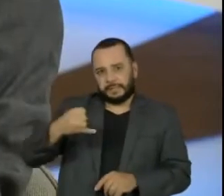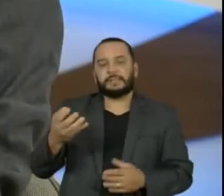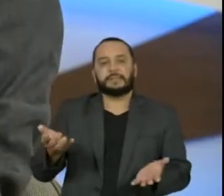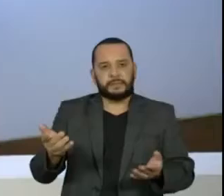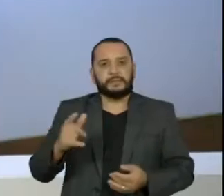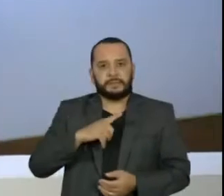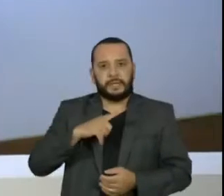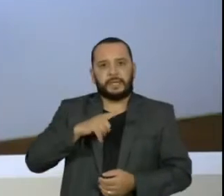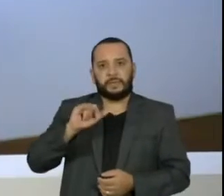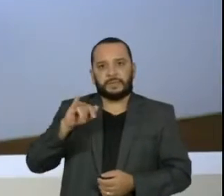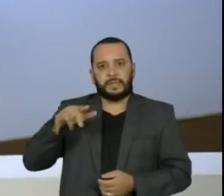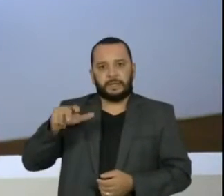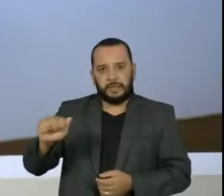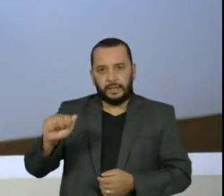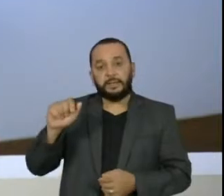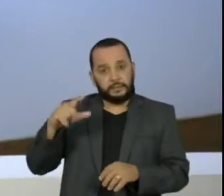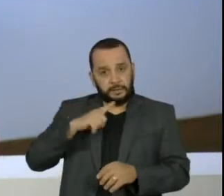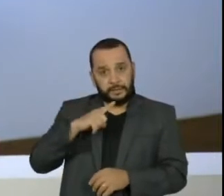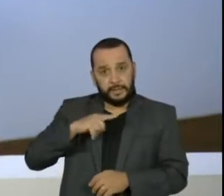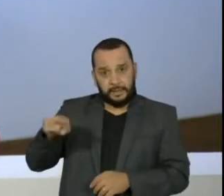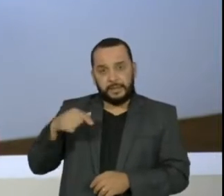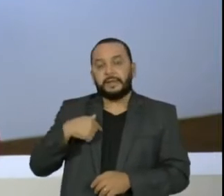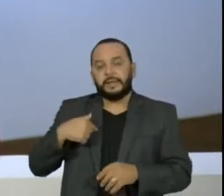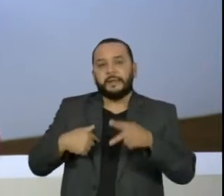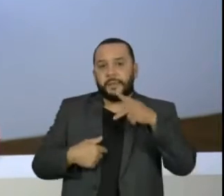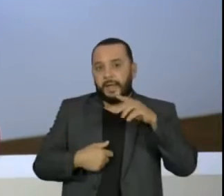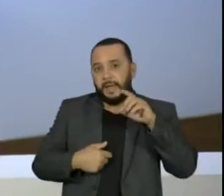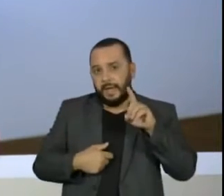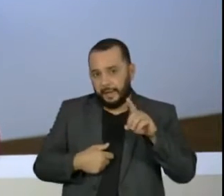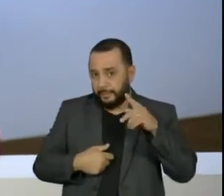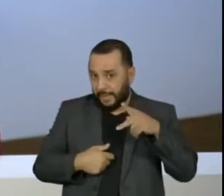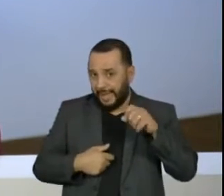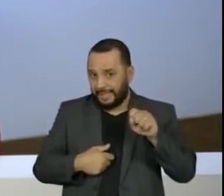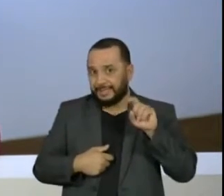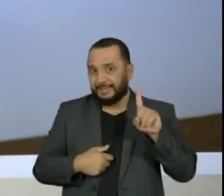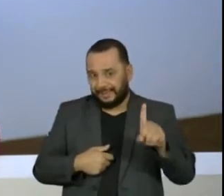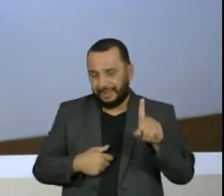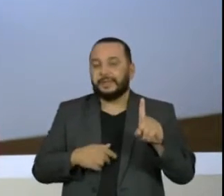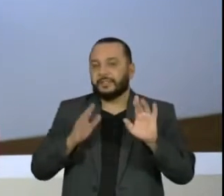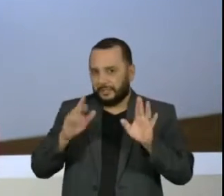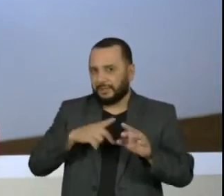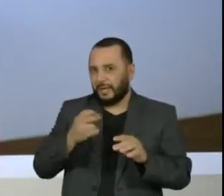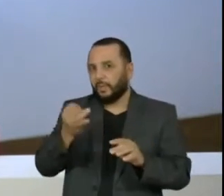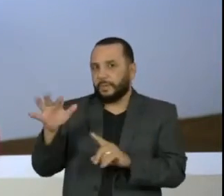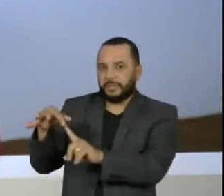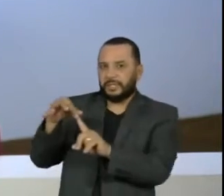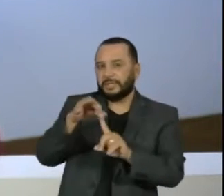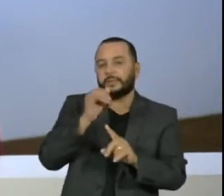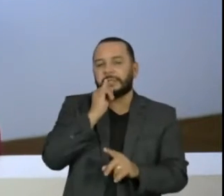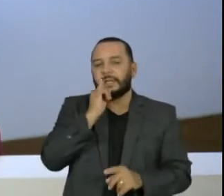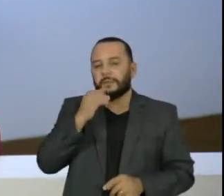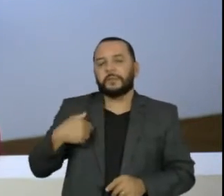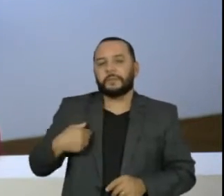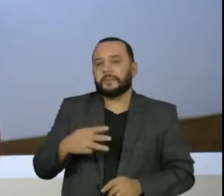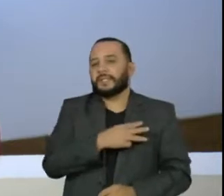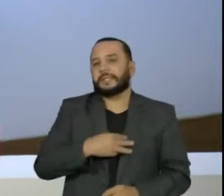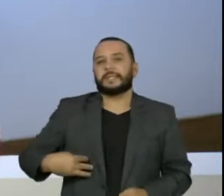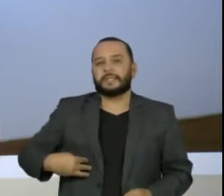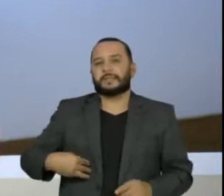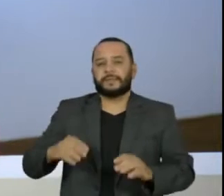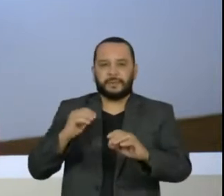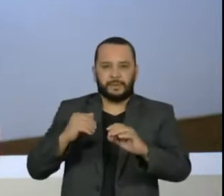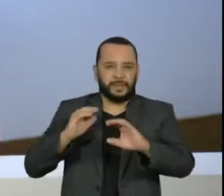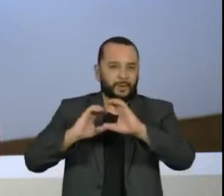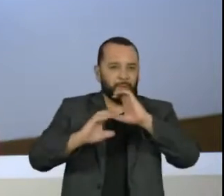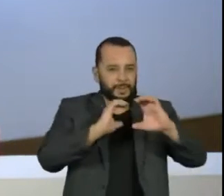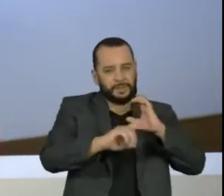governo e o PSD fez algumas indicações. Aí, por exemplo, o nosso ministro das Comunicações é do PSD hoje. O